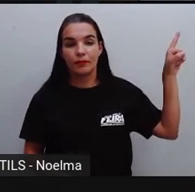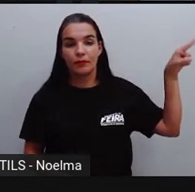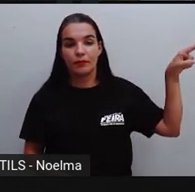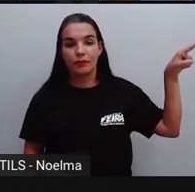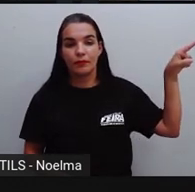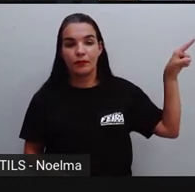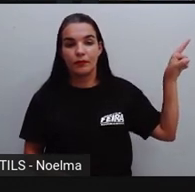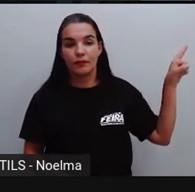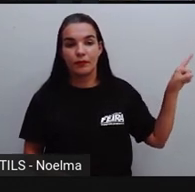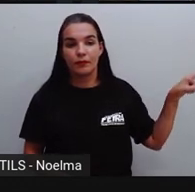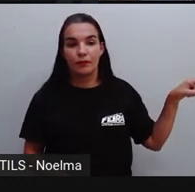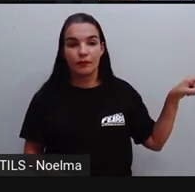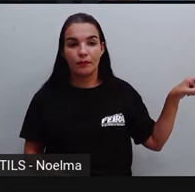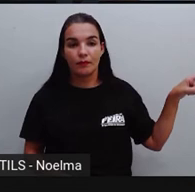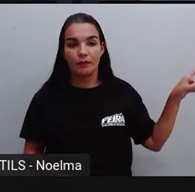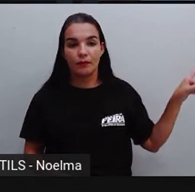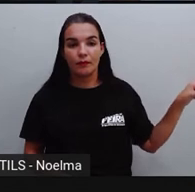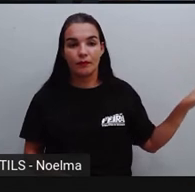sossegado,